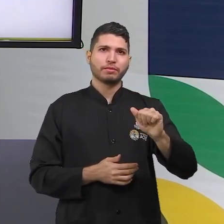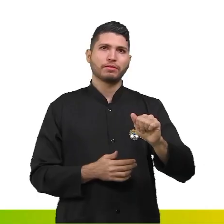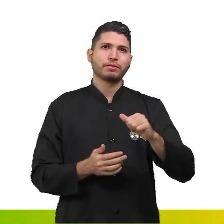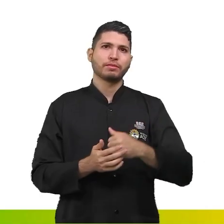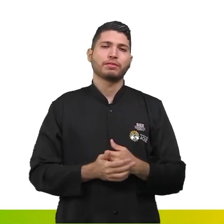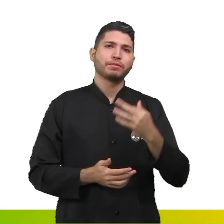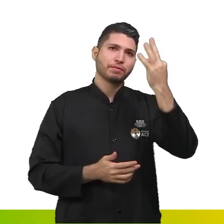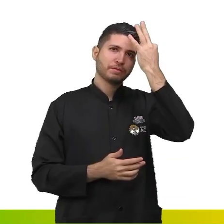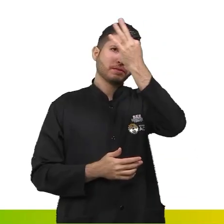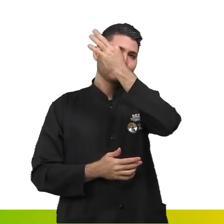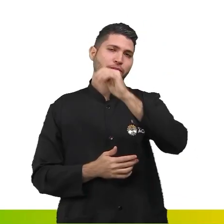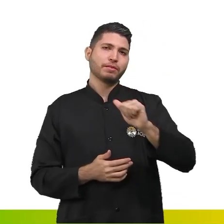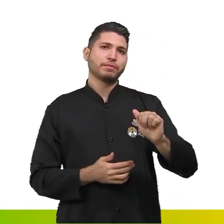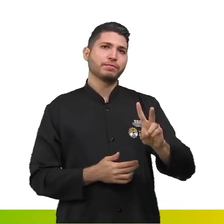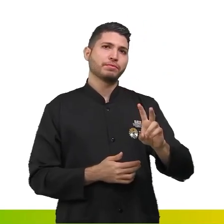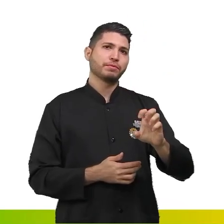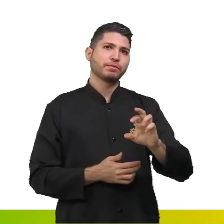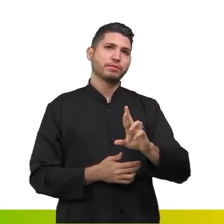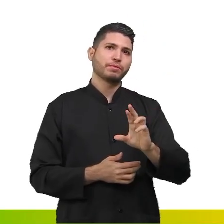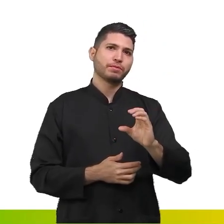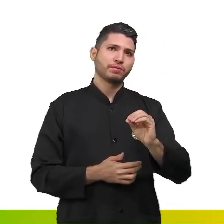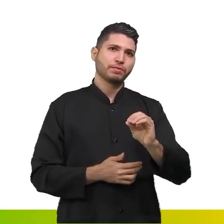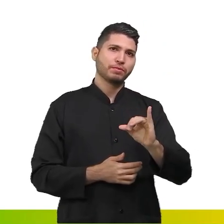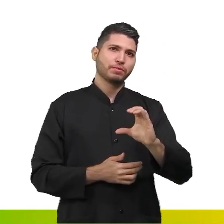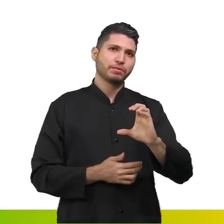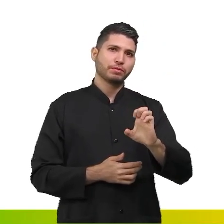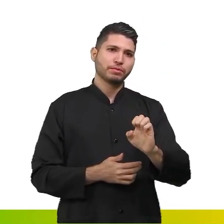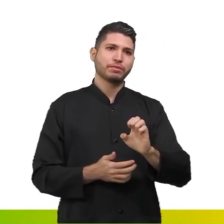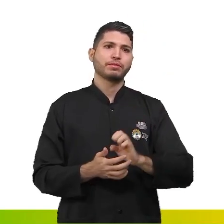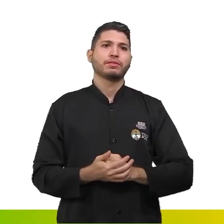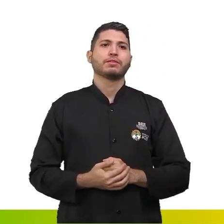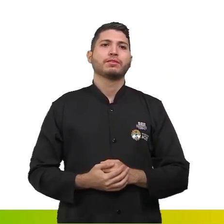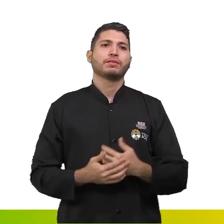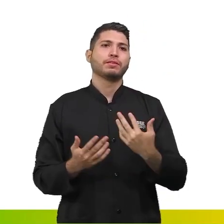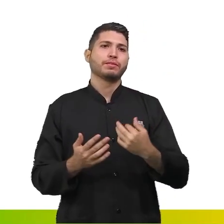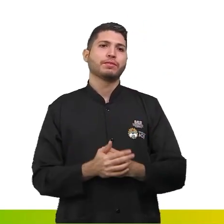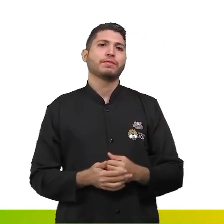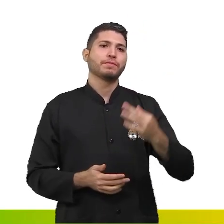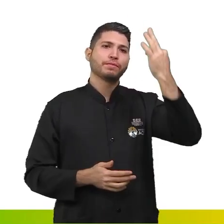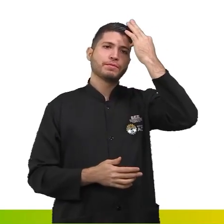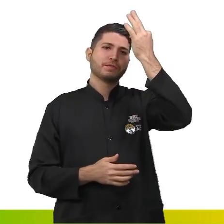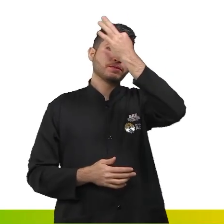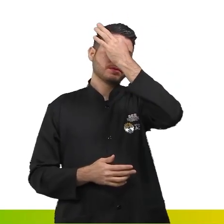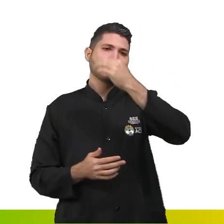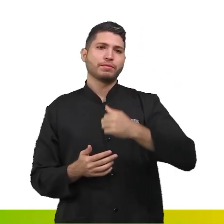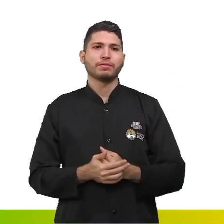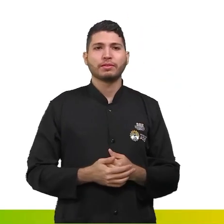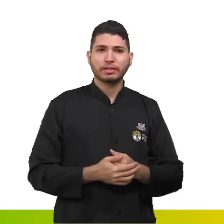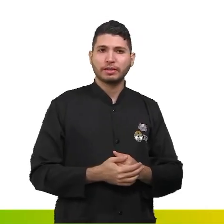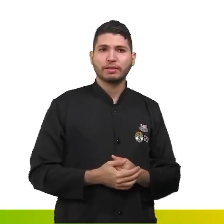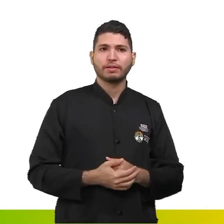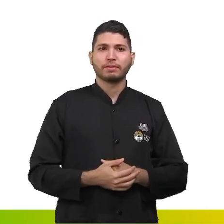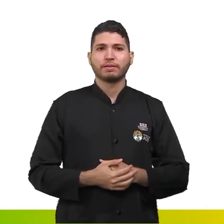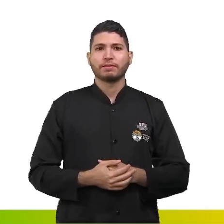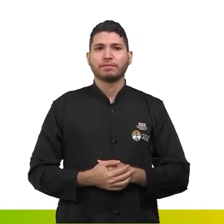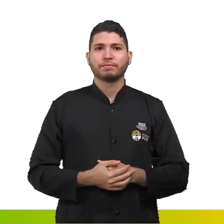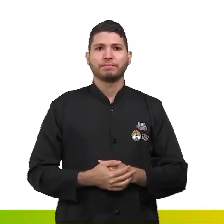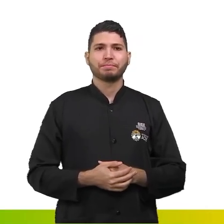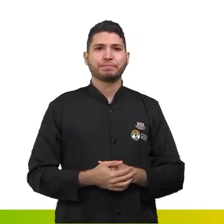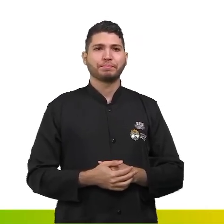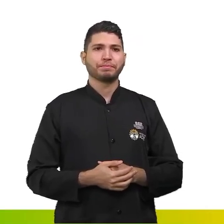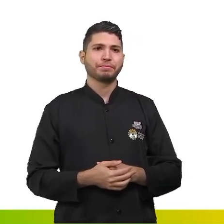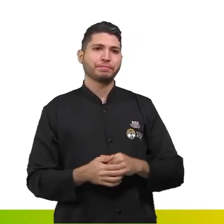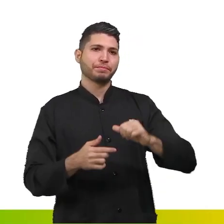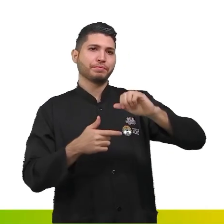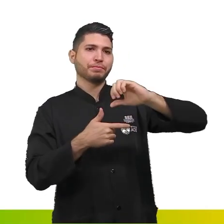Averroes. Então, filosofia latino-americana. Uma corrente de pensamento que